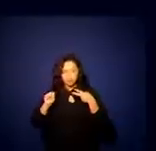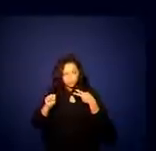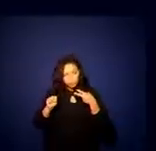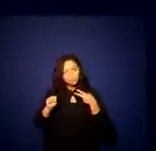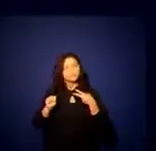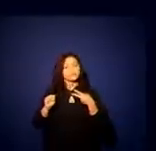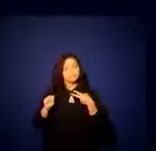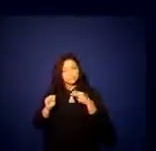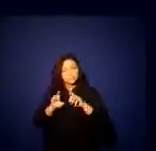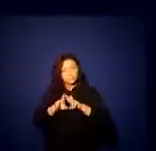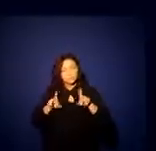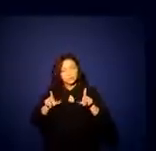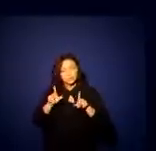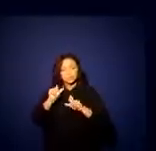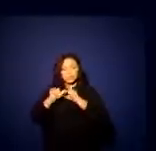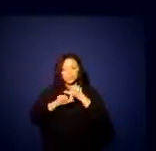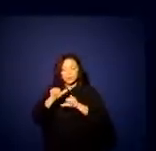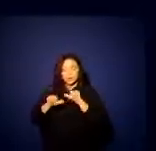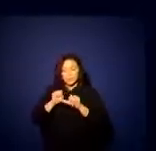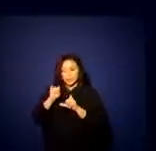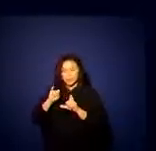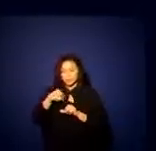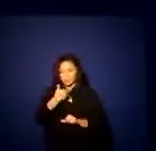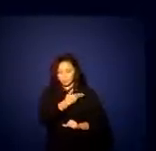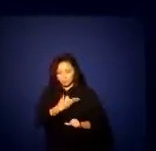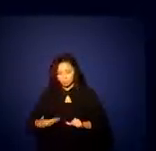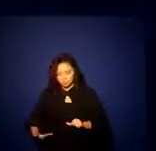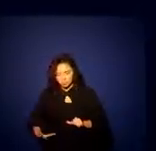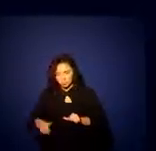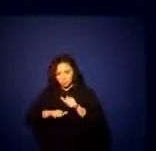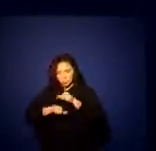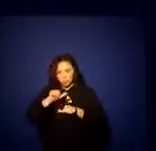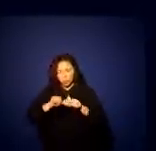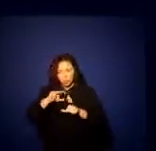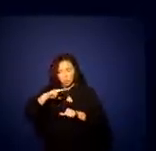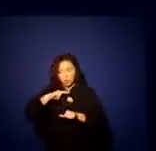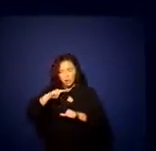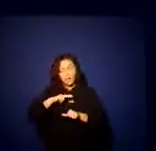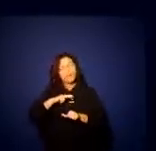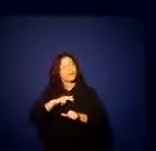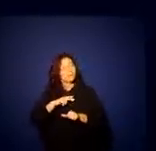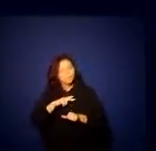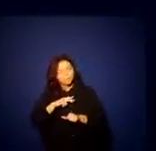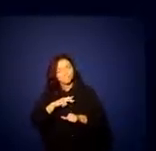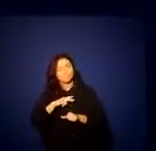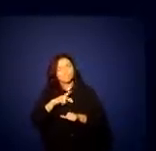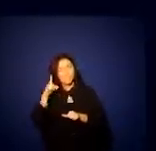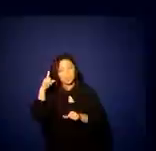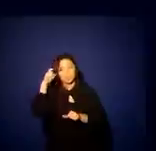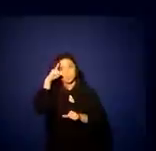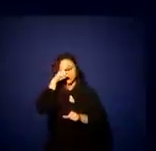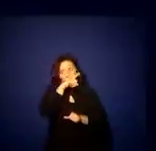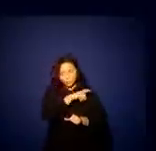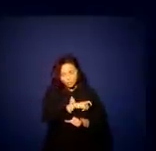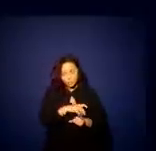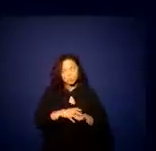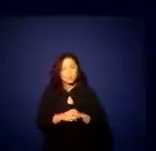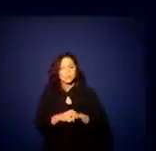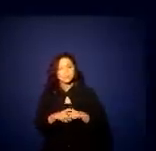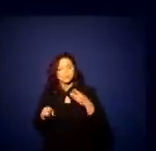Diferentemente de mudar uma privatização é uma portaria que é muito mais fácil de mudar do que restatizar a empresa